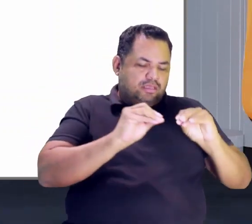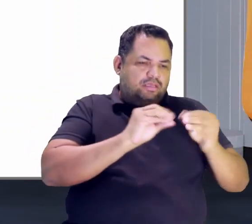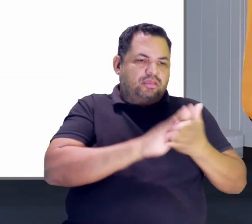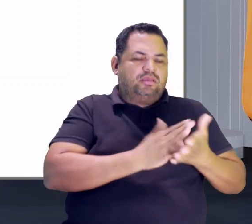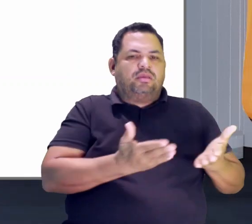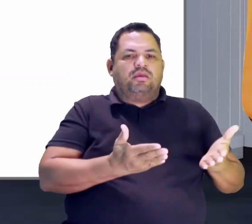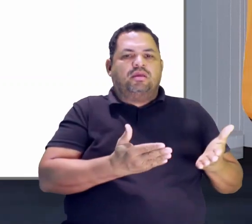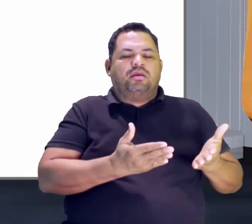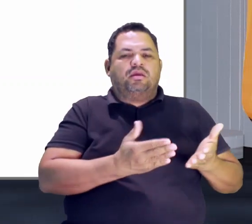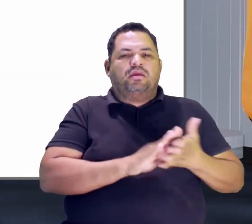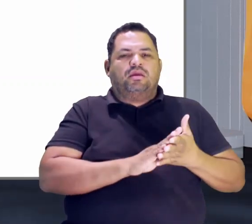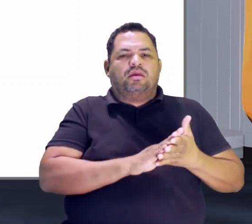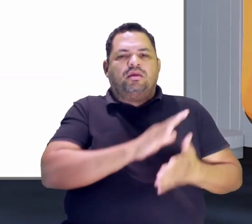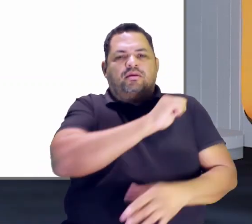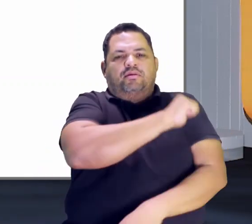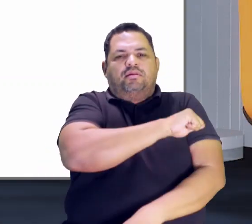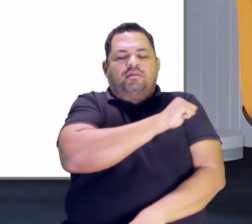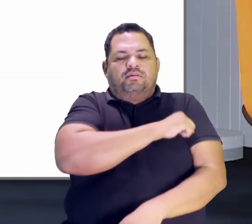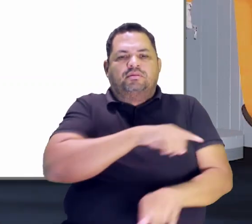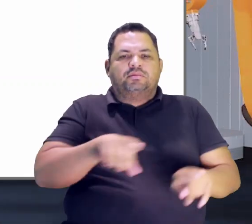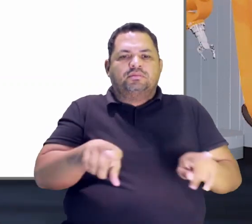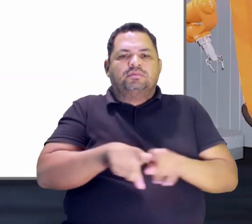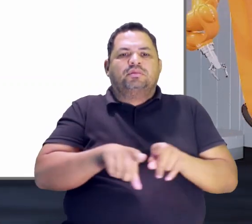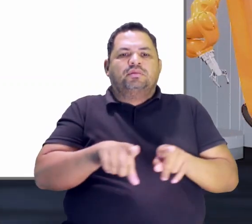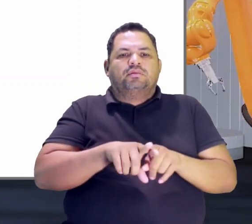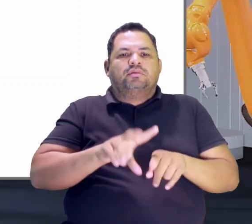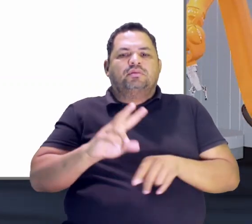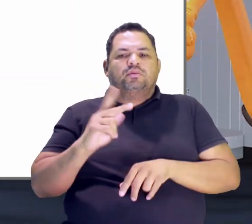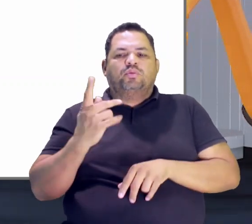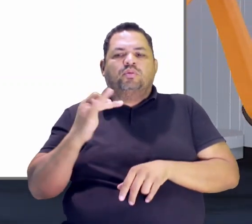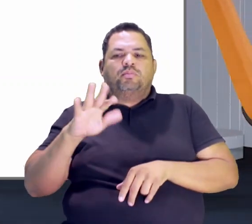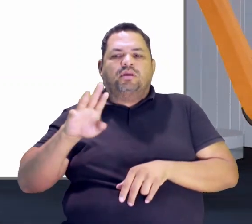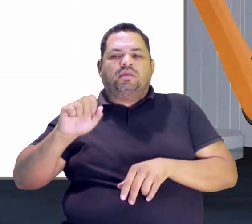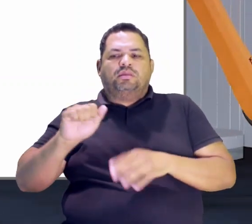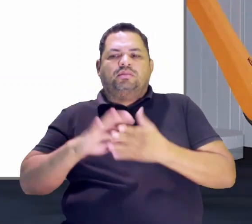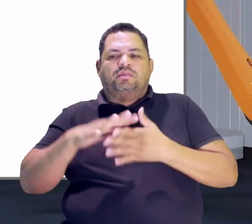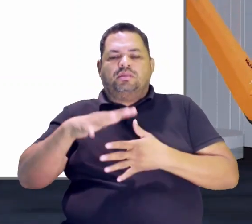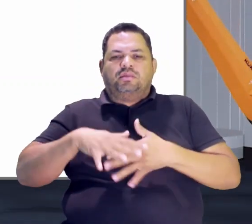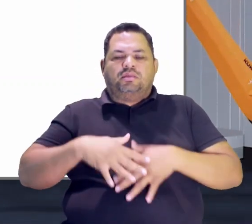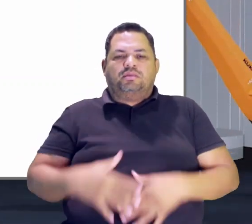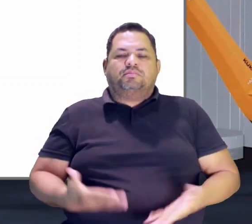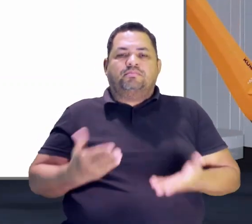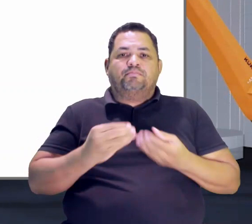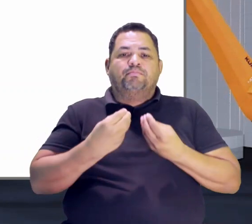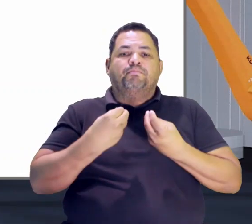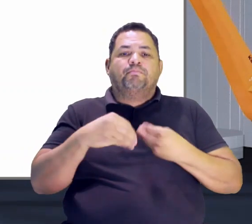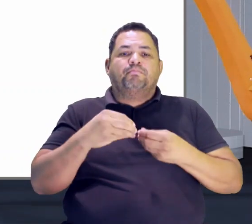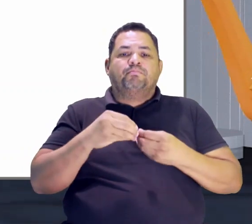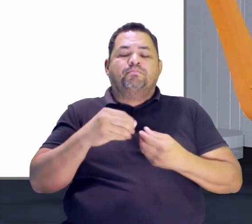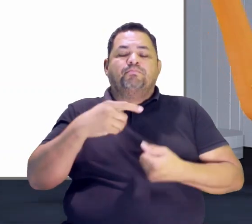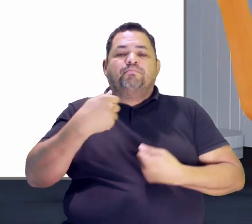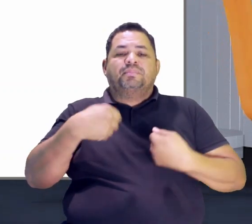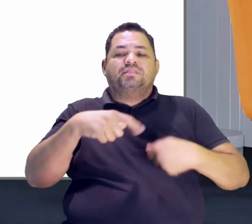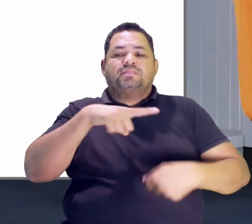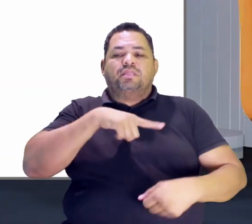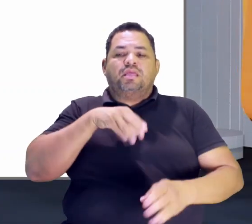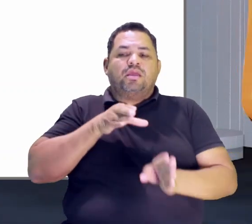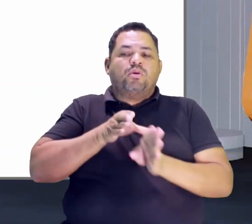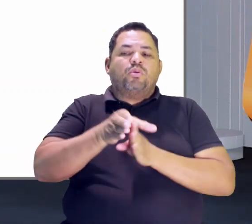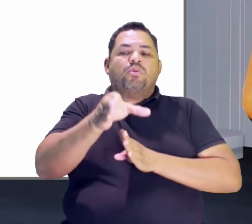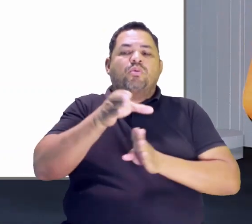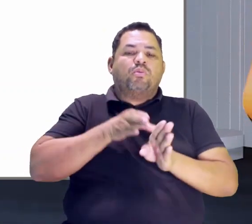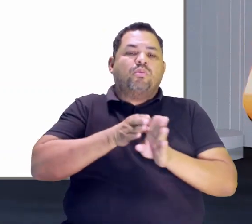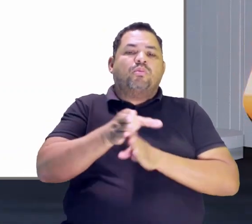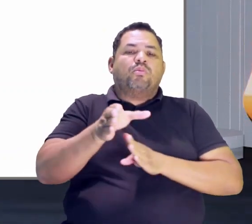Ah, foi de Porto Velho para Humaitá, que está no Amazonas. Então, eu preciso te dar uma orientação. Eu preciso dizer para